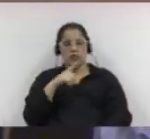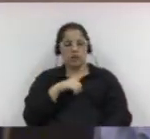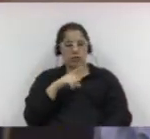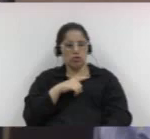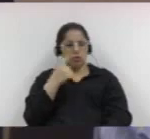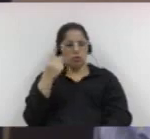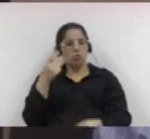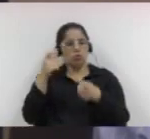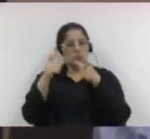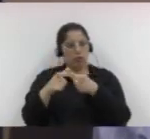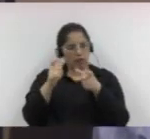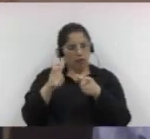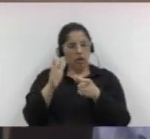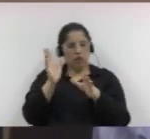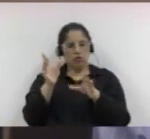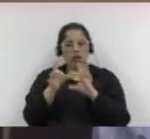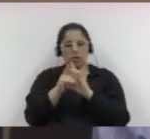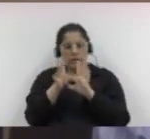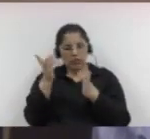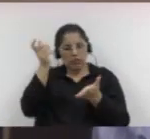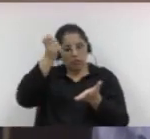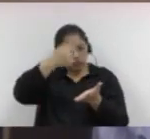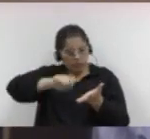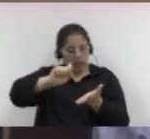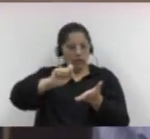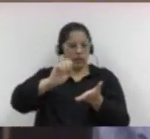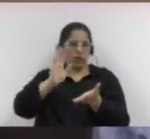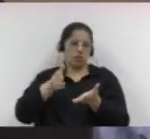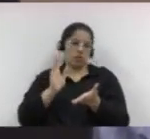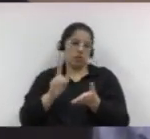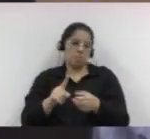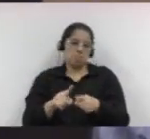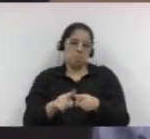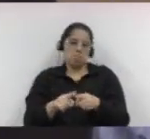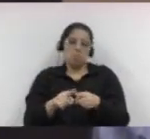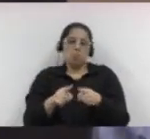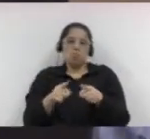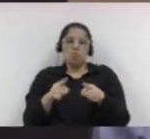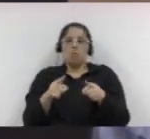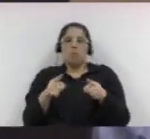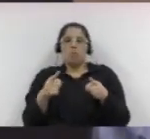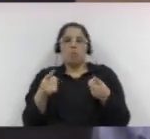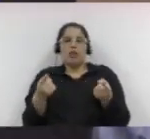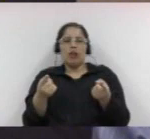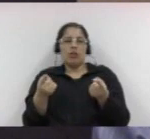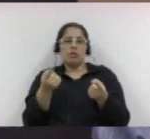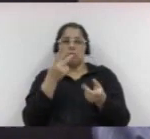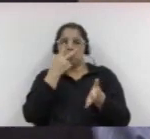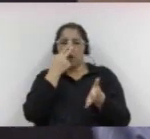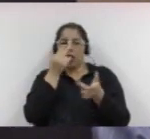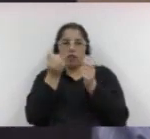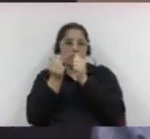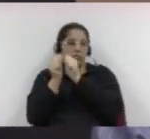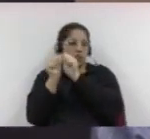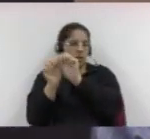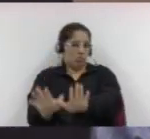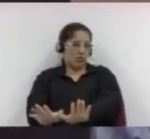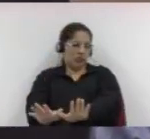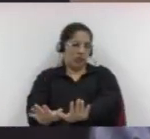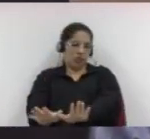pela Secretaria Estadual de Transporte. No entanto, está abandonado, está